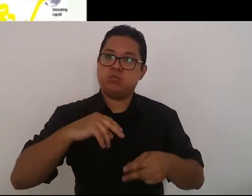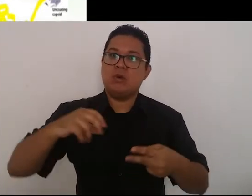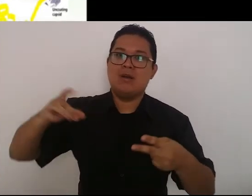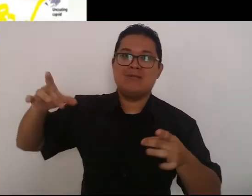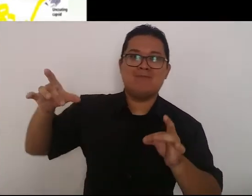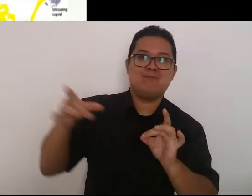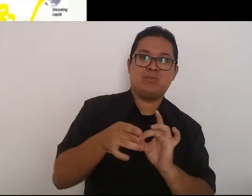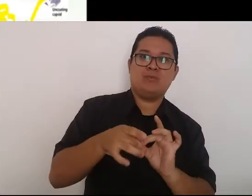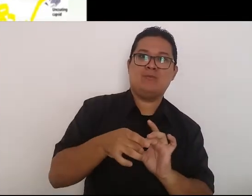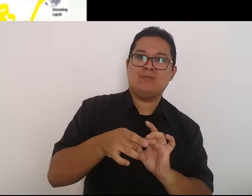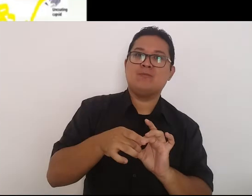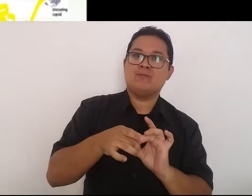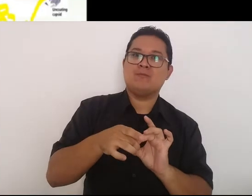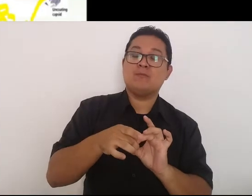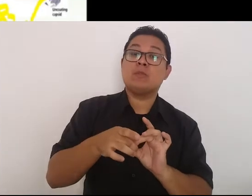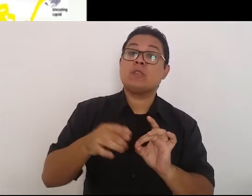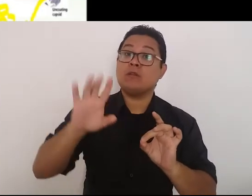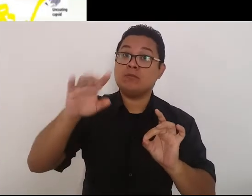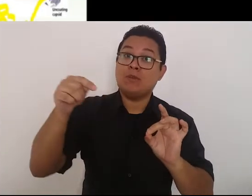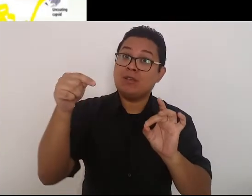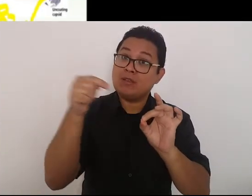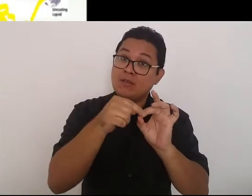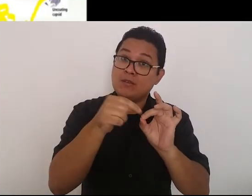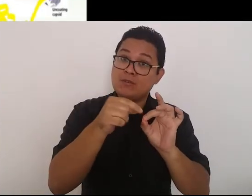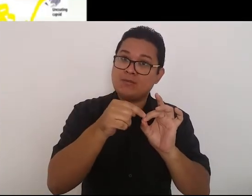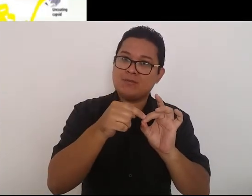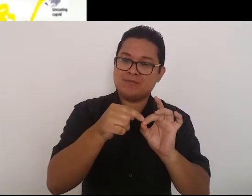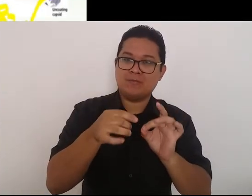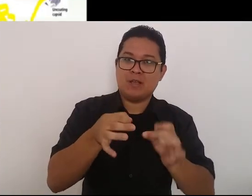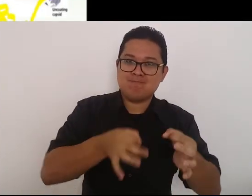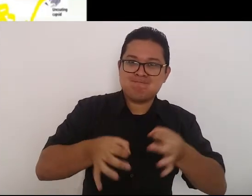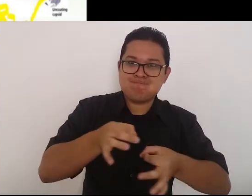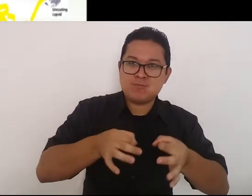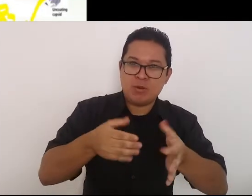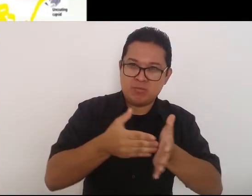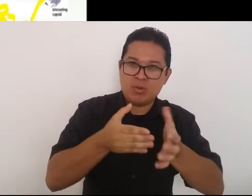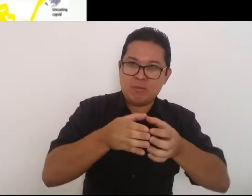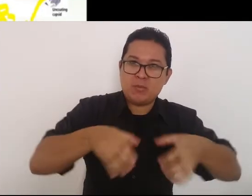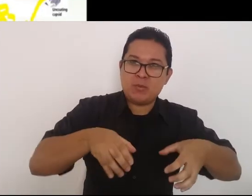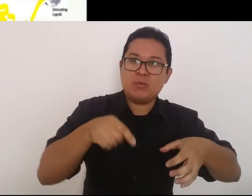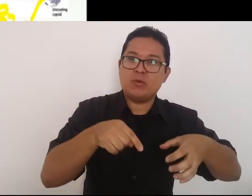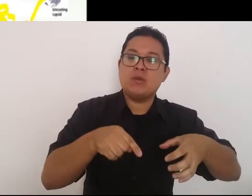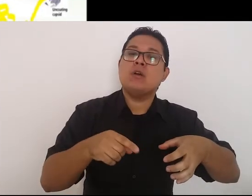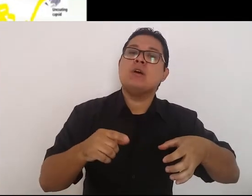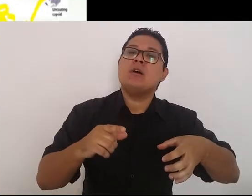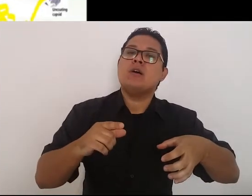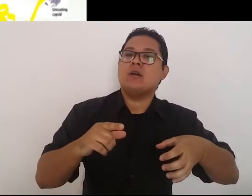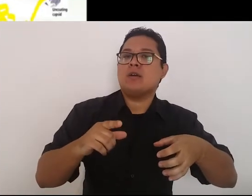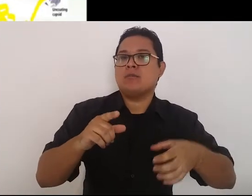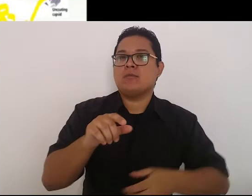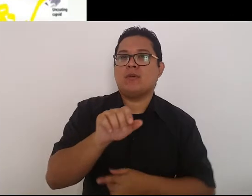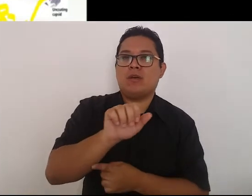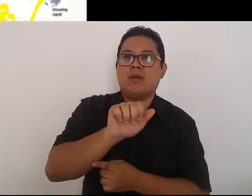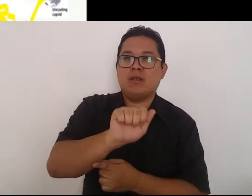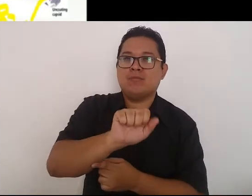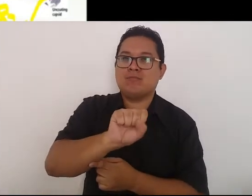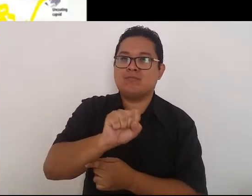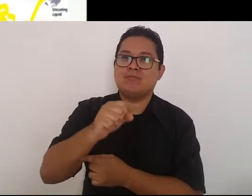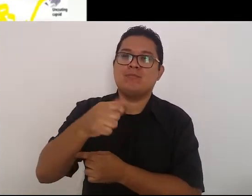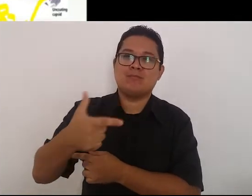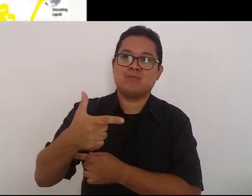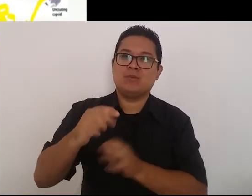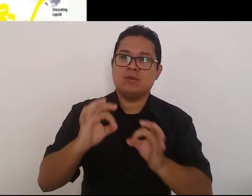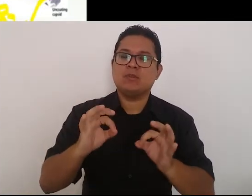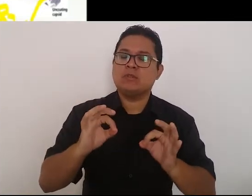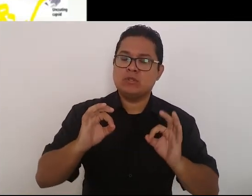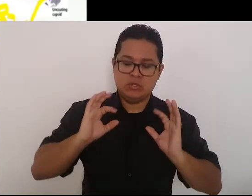Essa enzima aqui, que a gente vai chamar da AC2, ela está presente em quase todos os nossos tipos celulares, mas